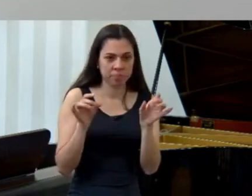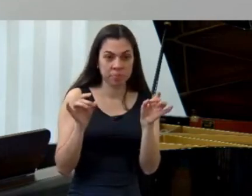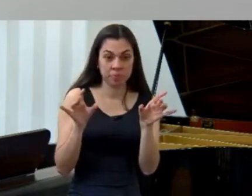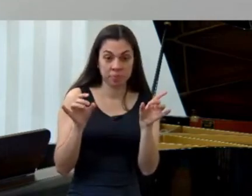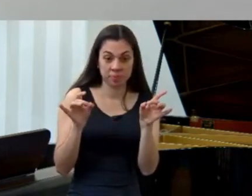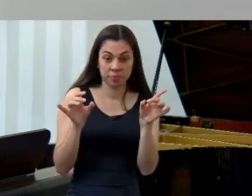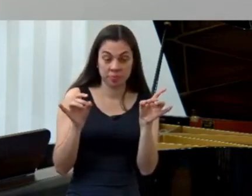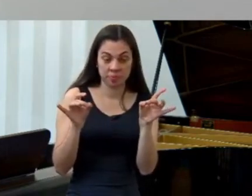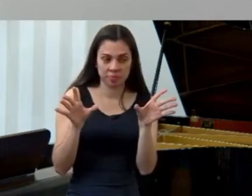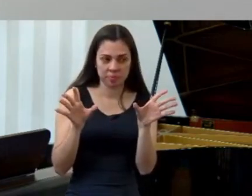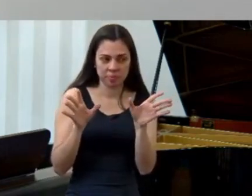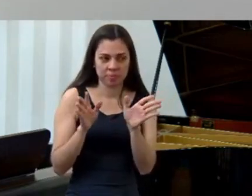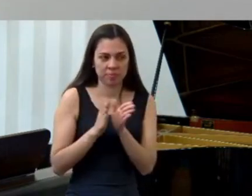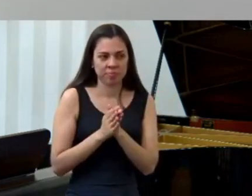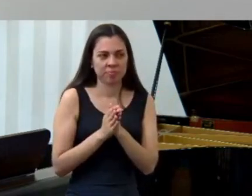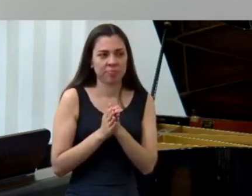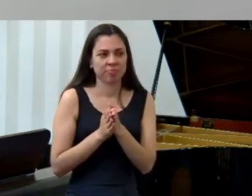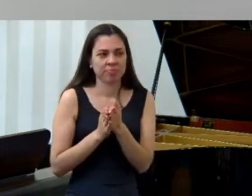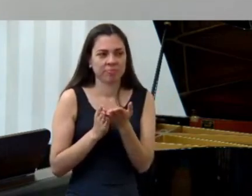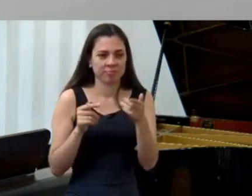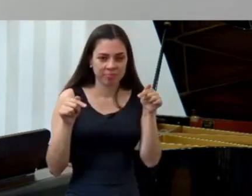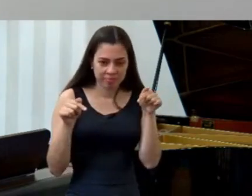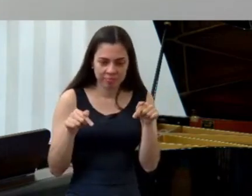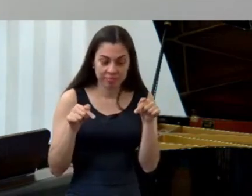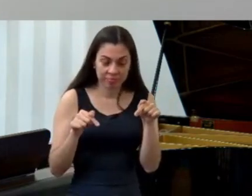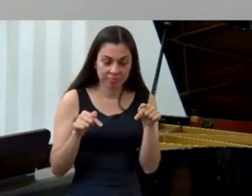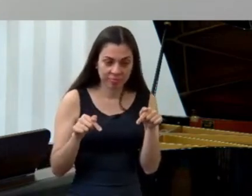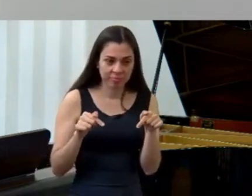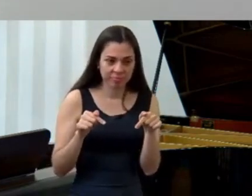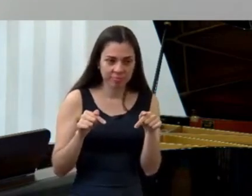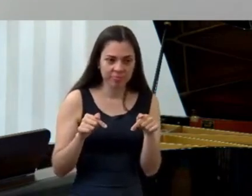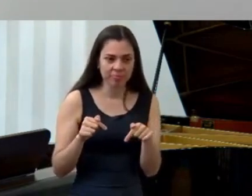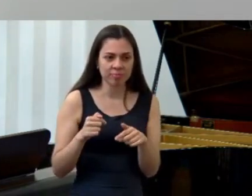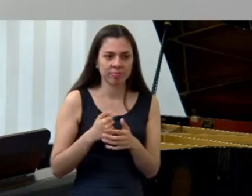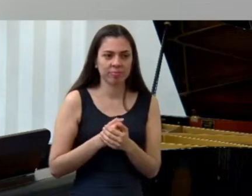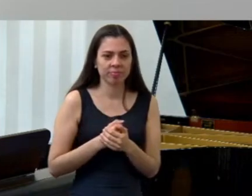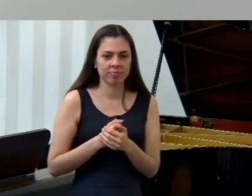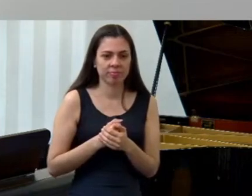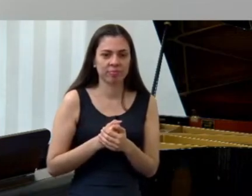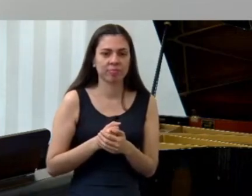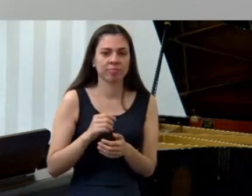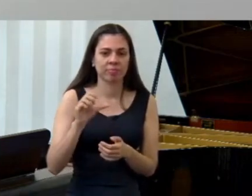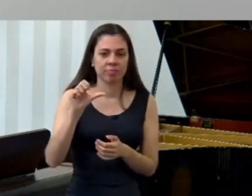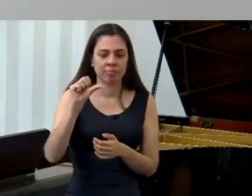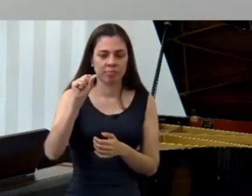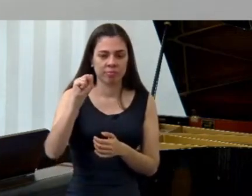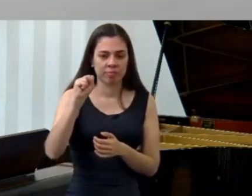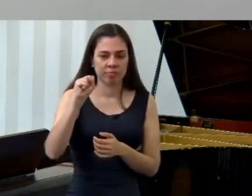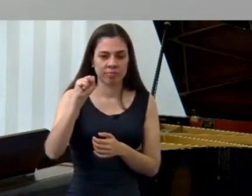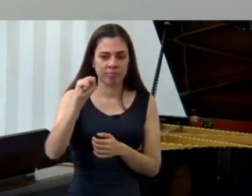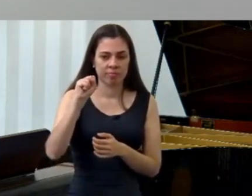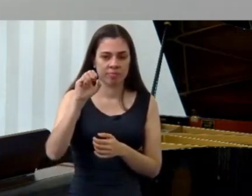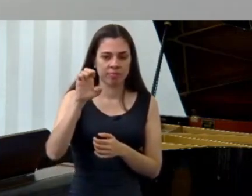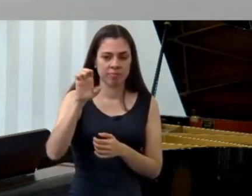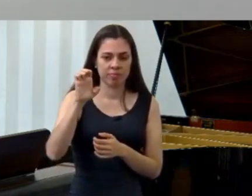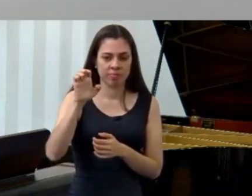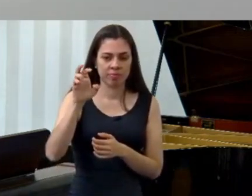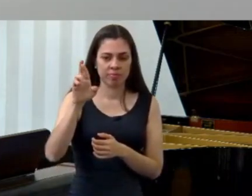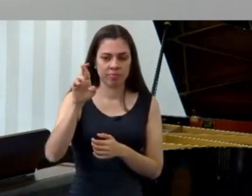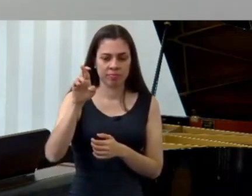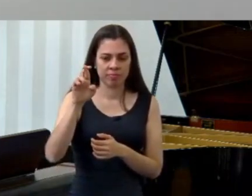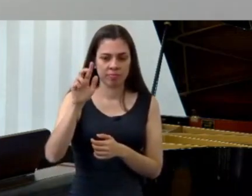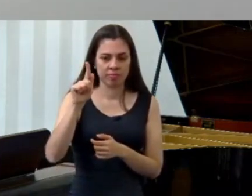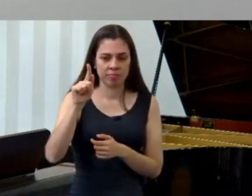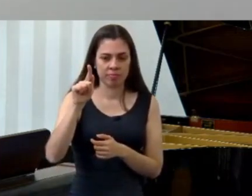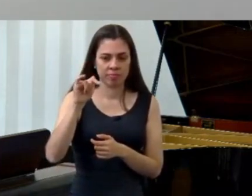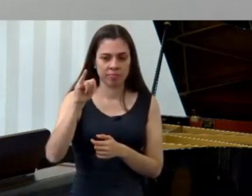que essa igreja que tão querida do nosso coração está sendo pastoreada pelo pastor Sérgio, que é um irmão do